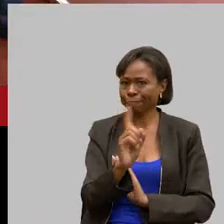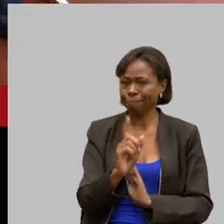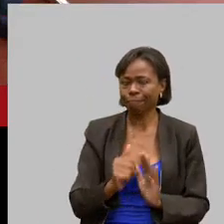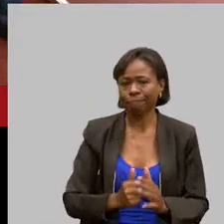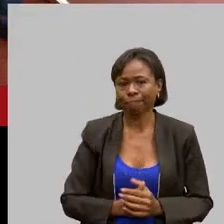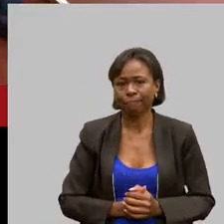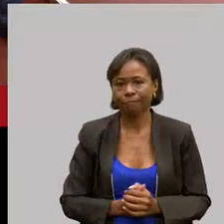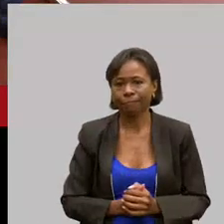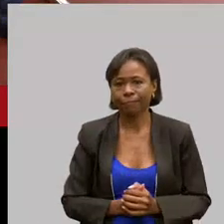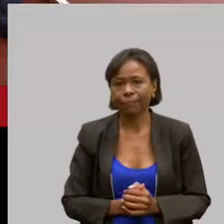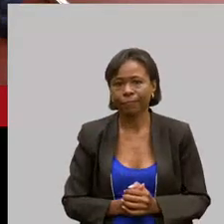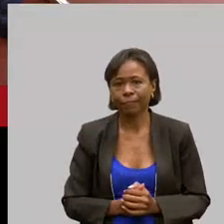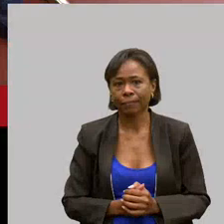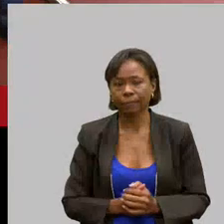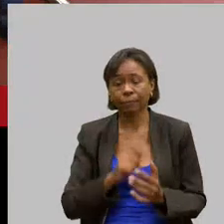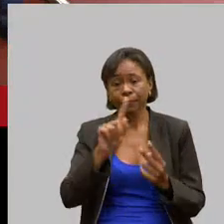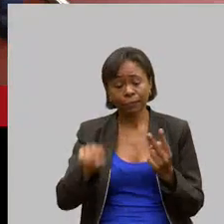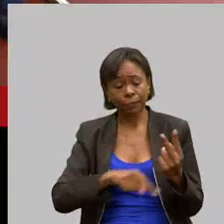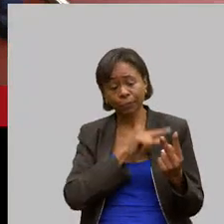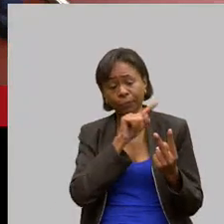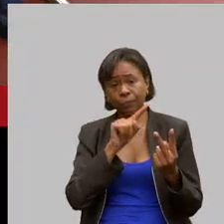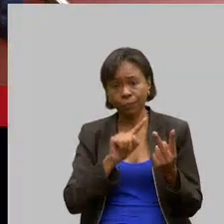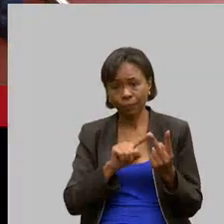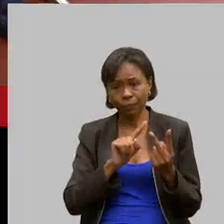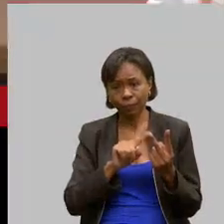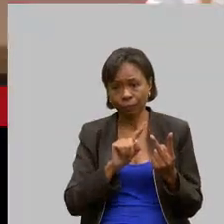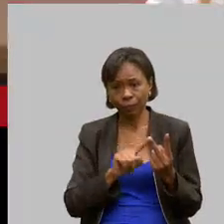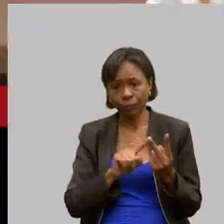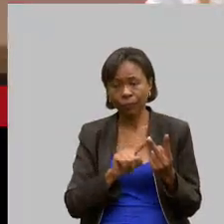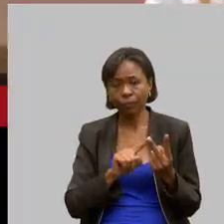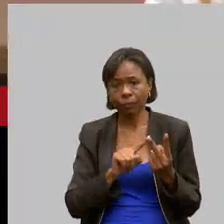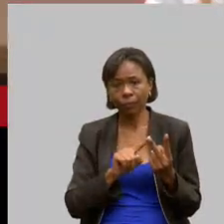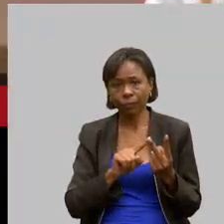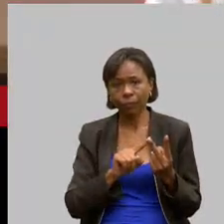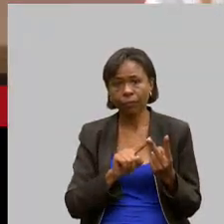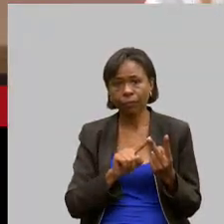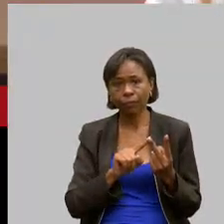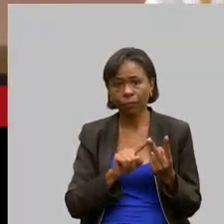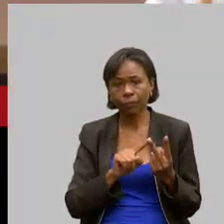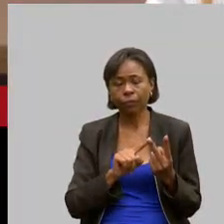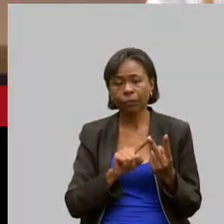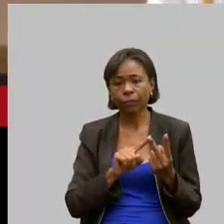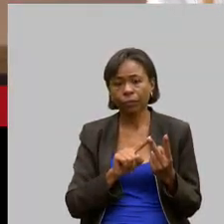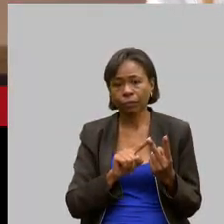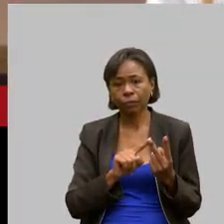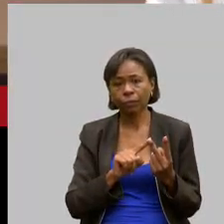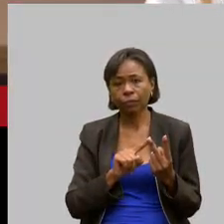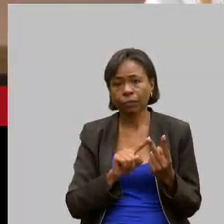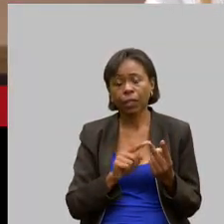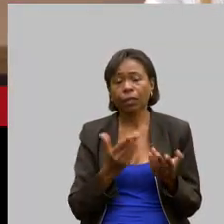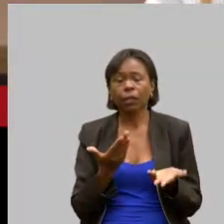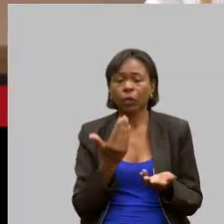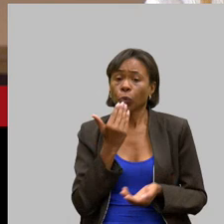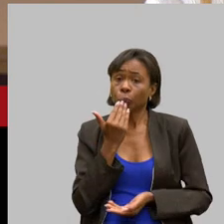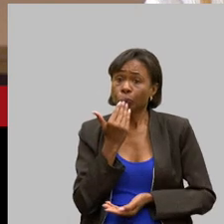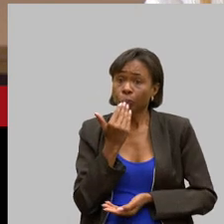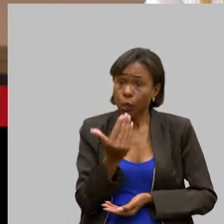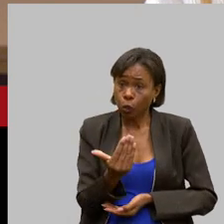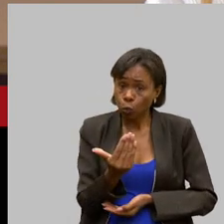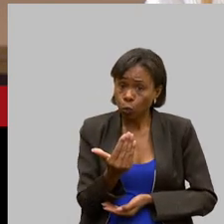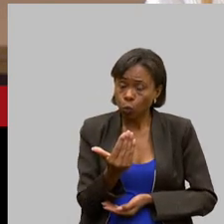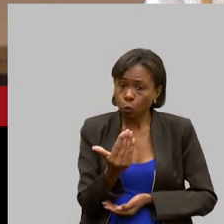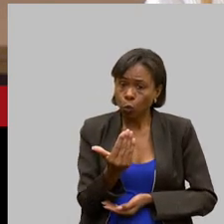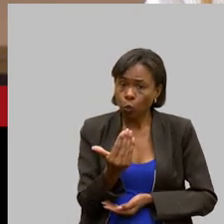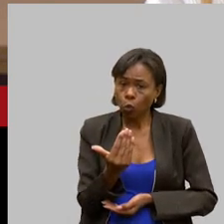cumprindo e segundo fazer realmente aqui um pedido de uma pessoa que é